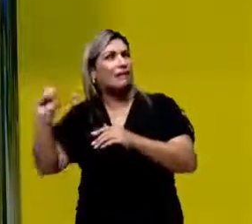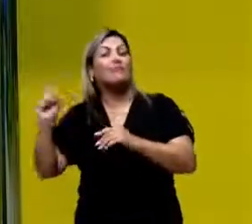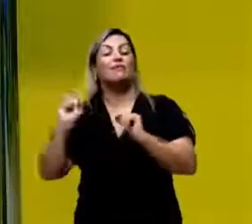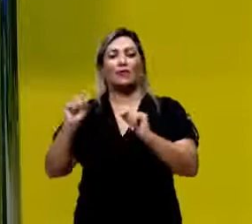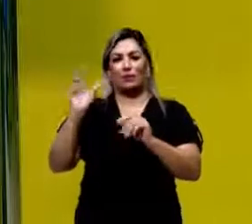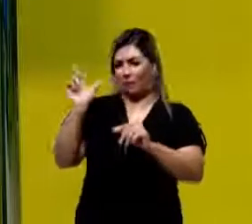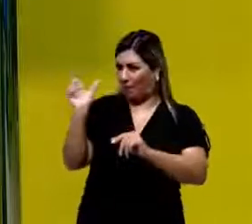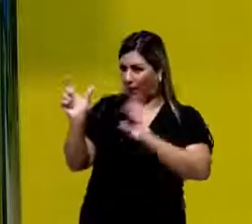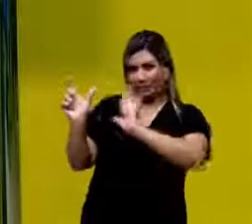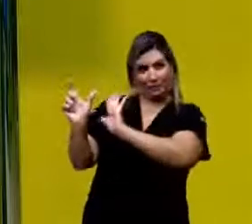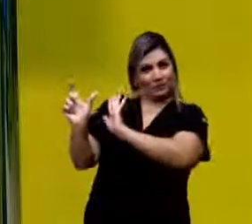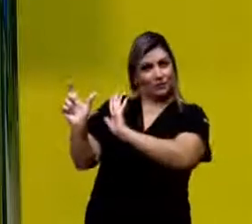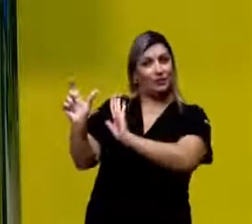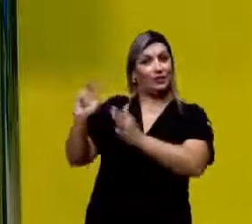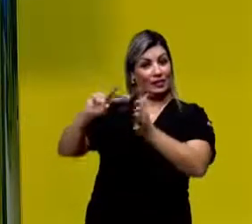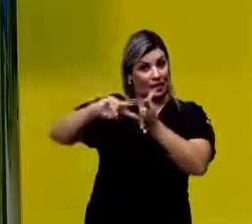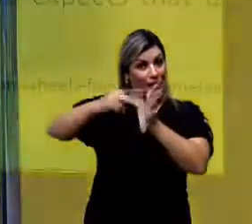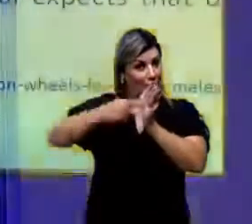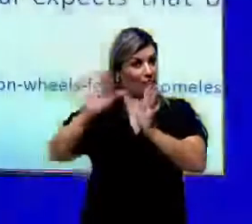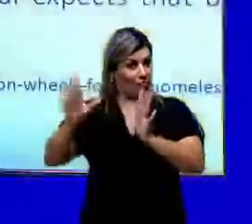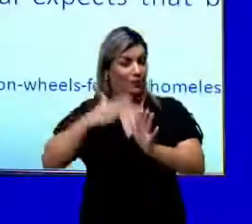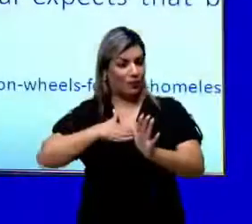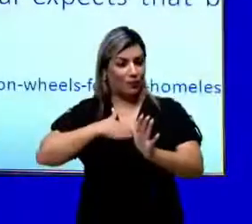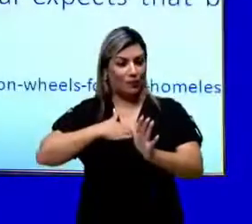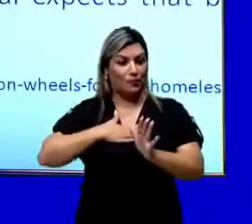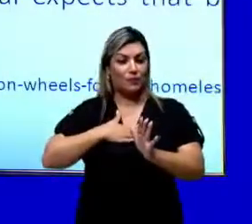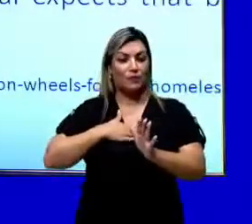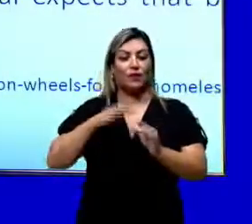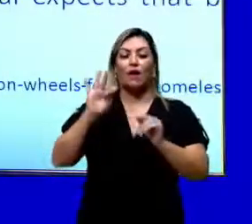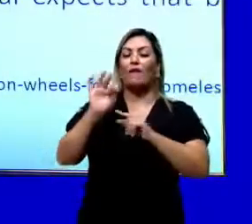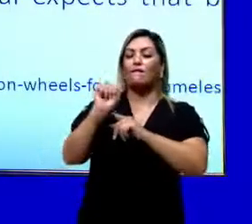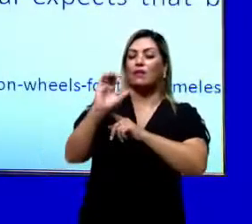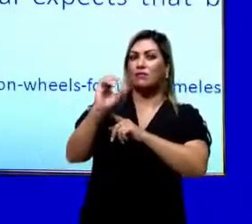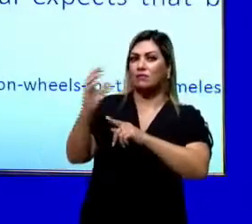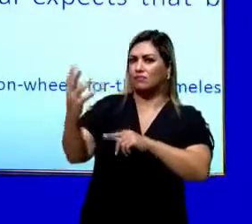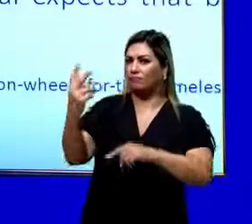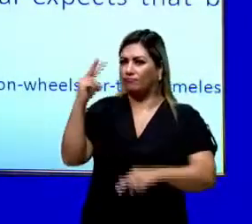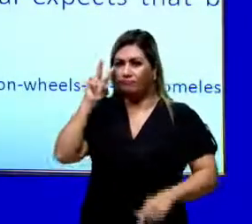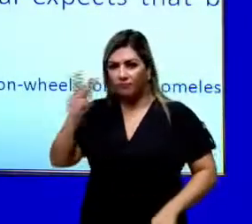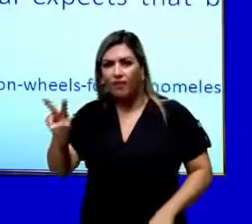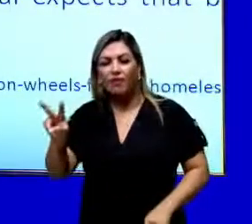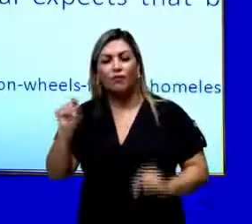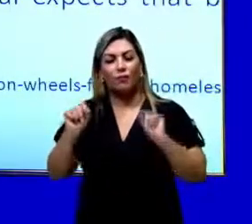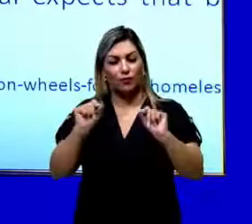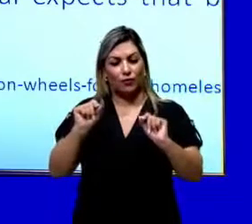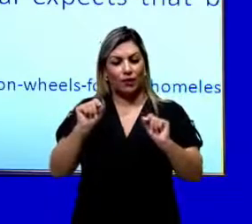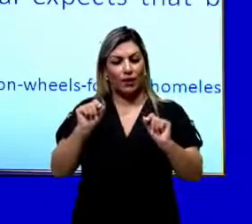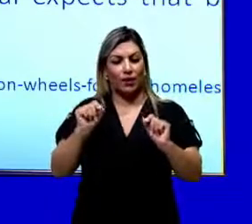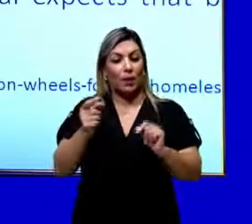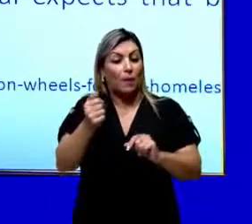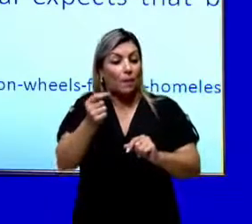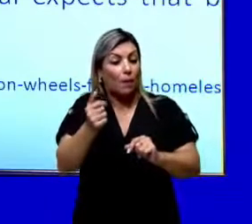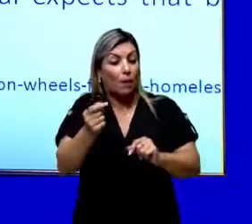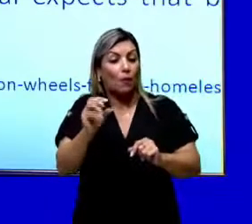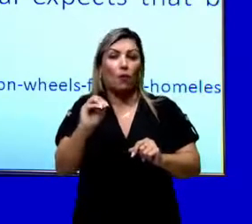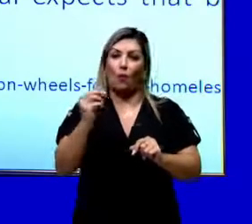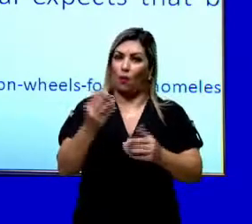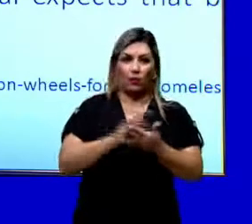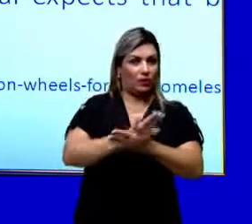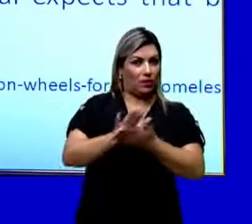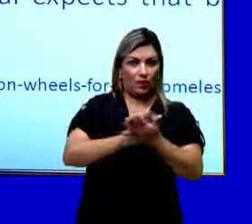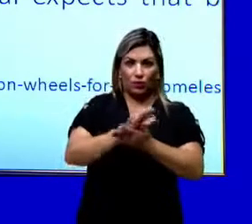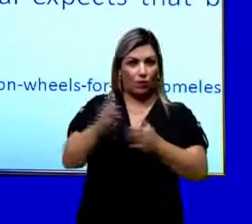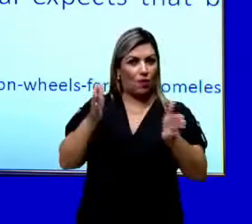vamos deixar essa palavra sem isso que é fácil mas é o verbo encarar é little pouco ou